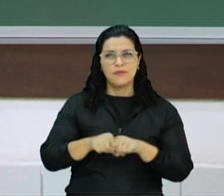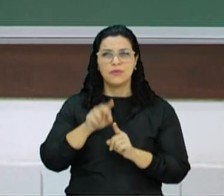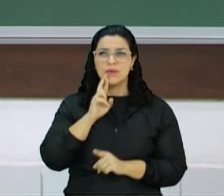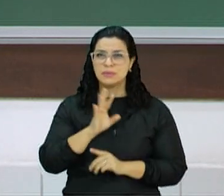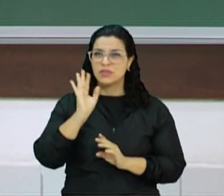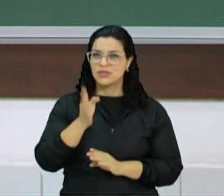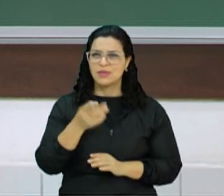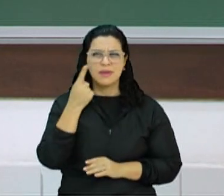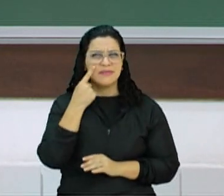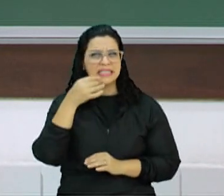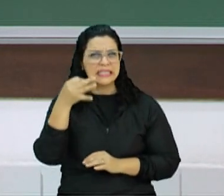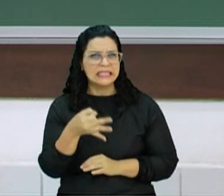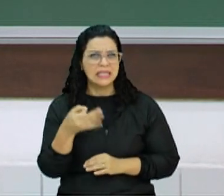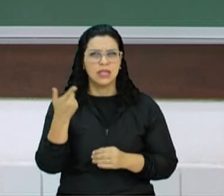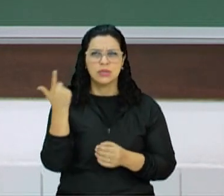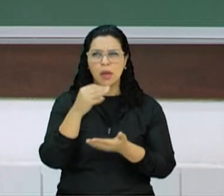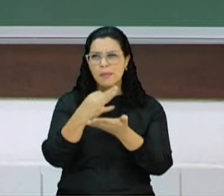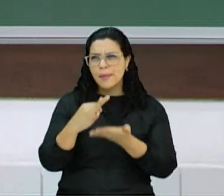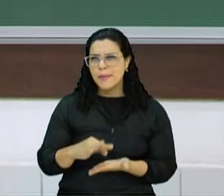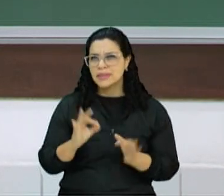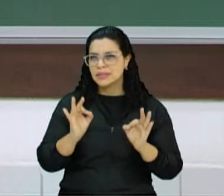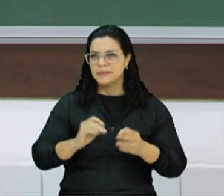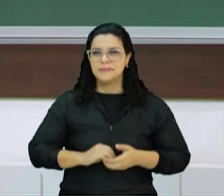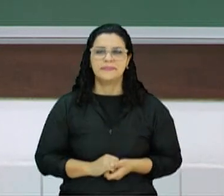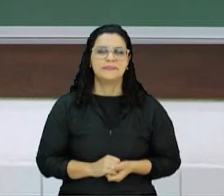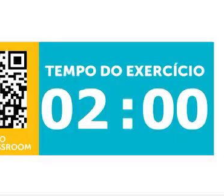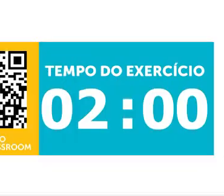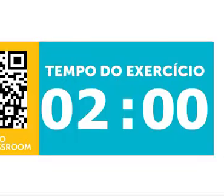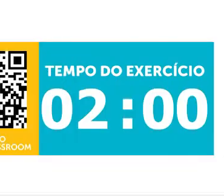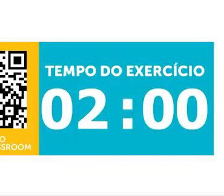com vocês para ver se vocês fizeram tudo certinho, bonitinho, ok?